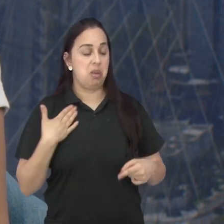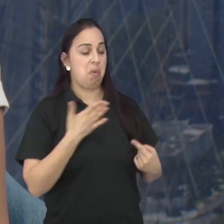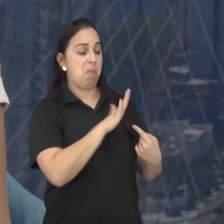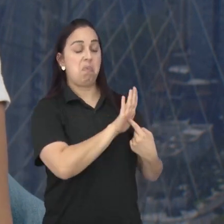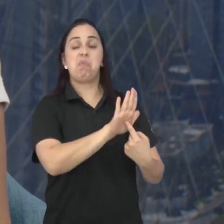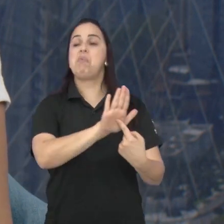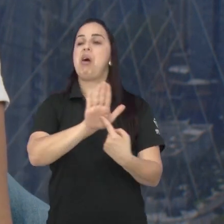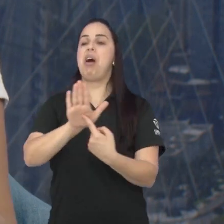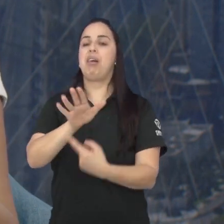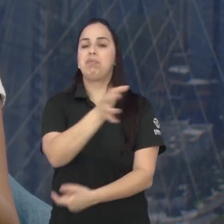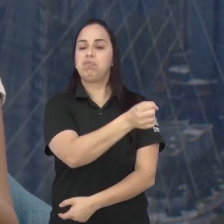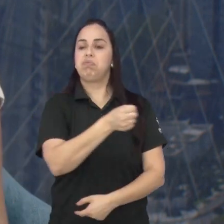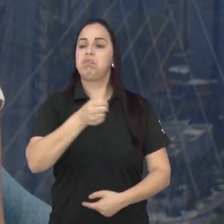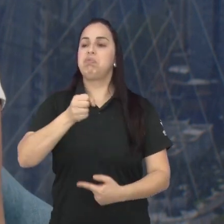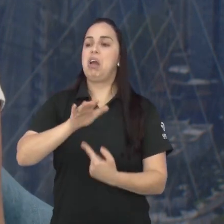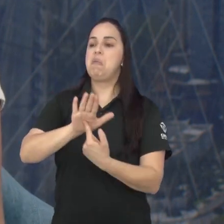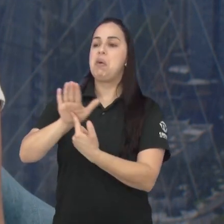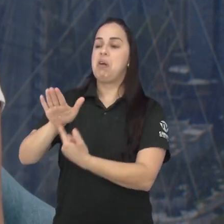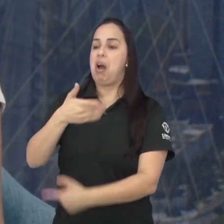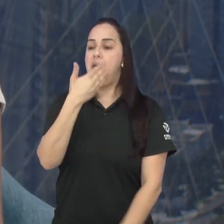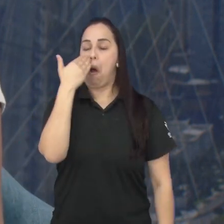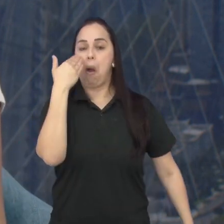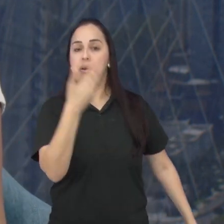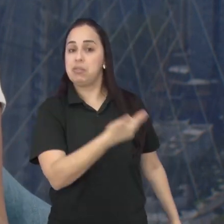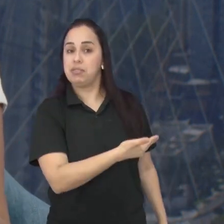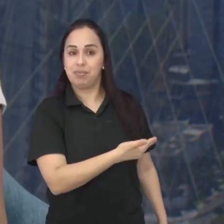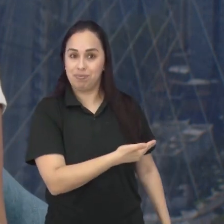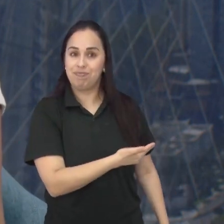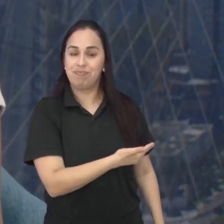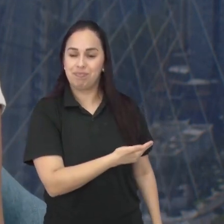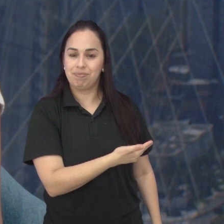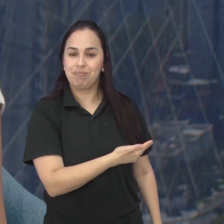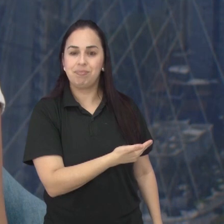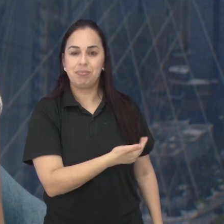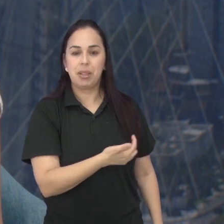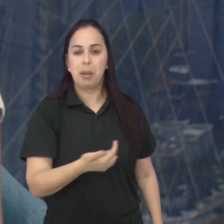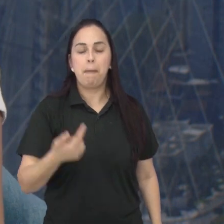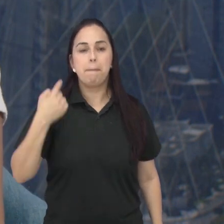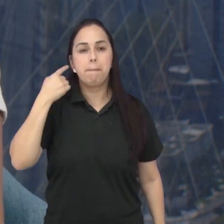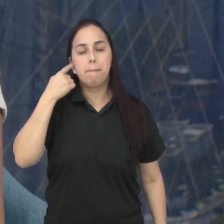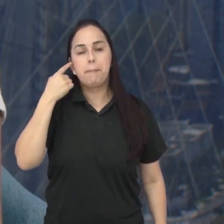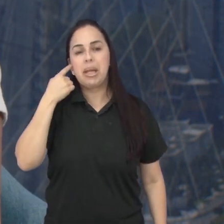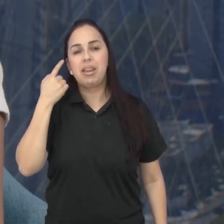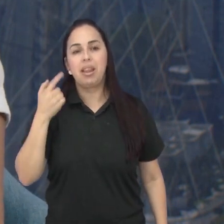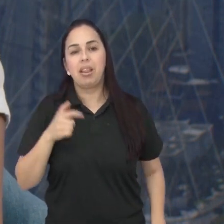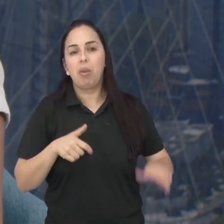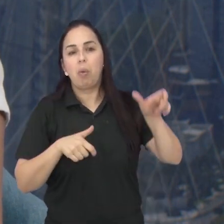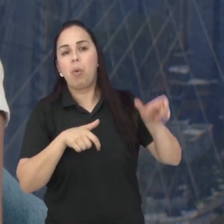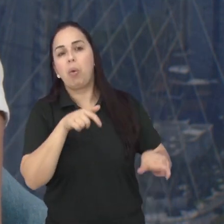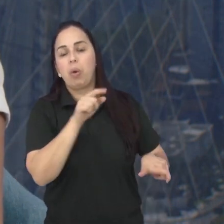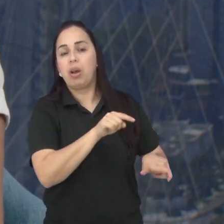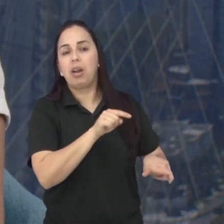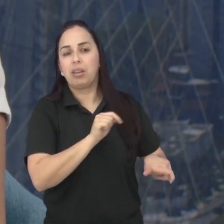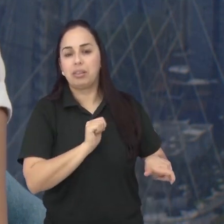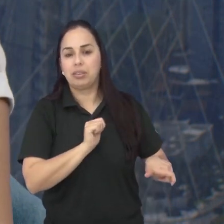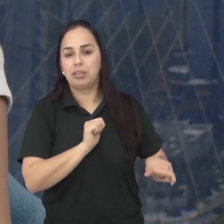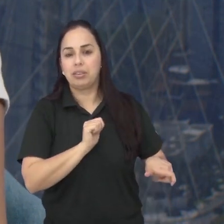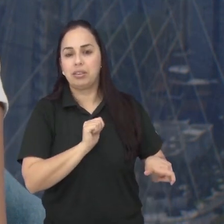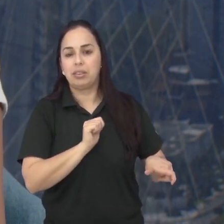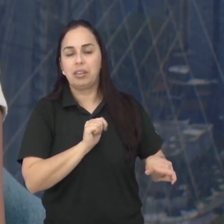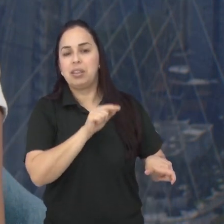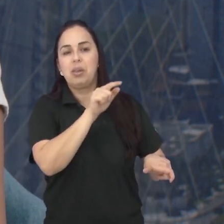para esse outro, né? E nunca pensando esse sujeito